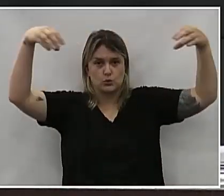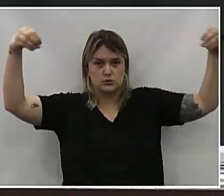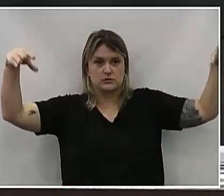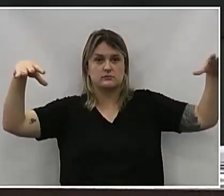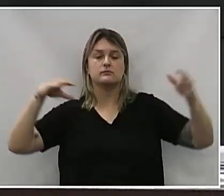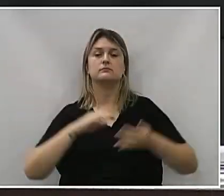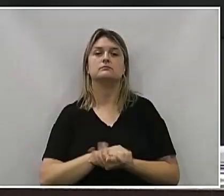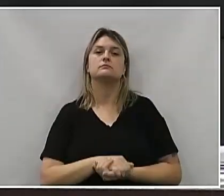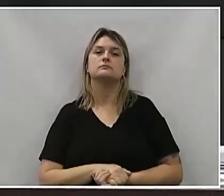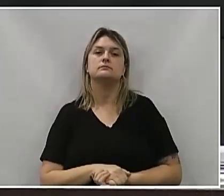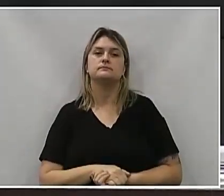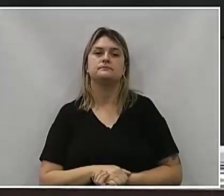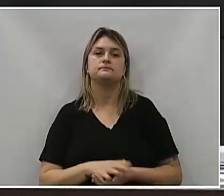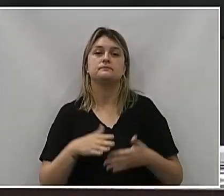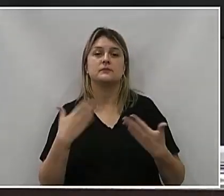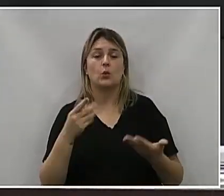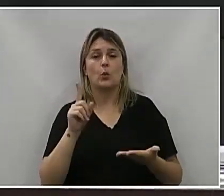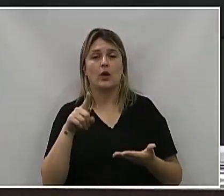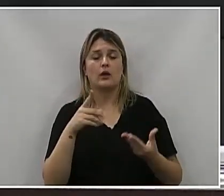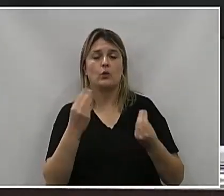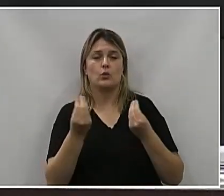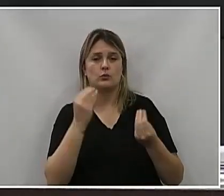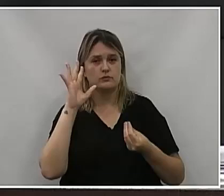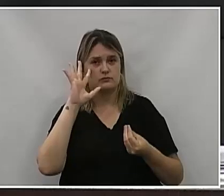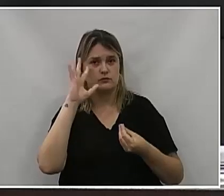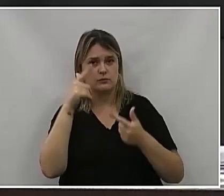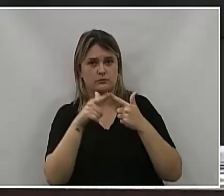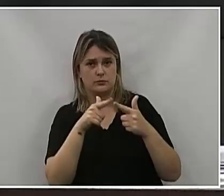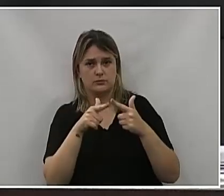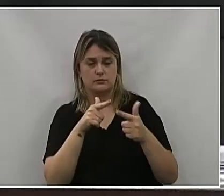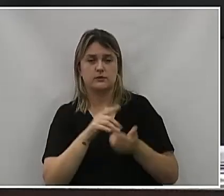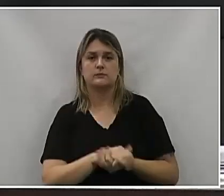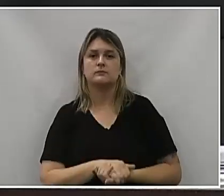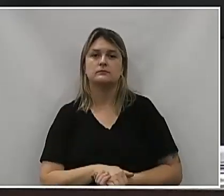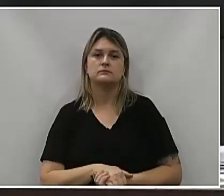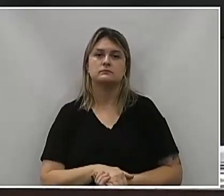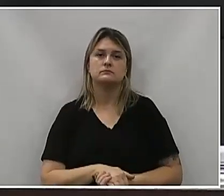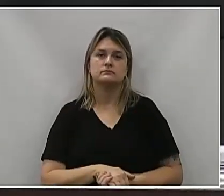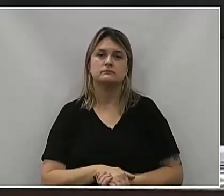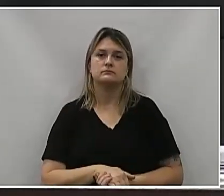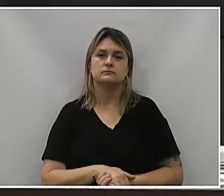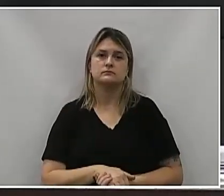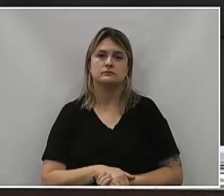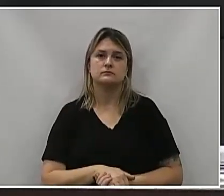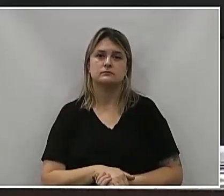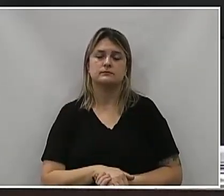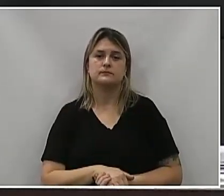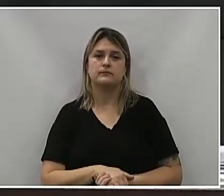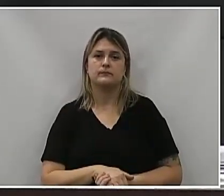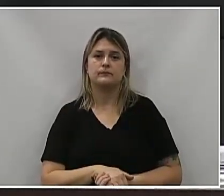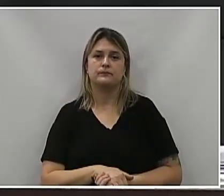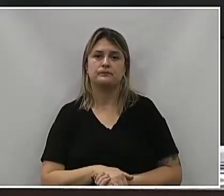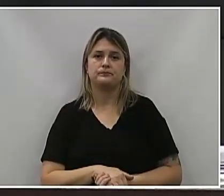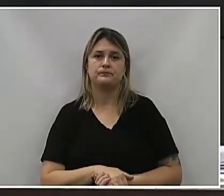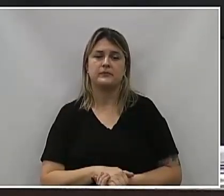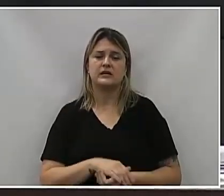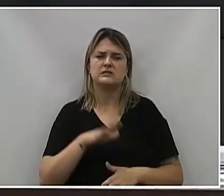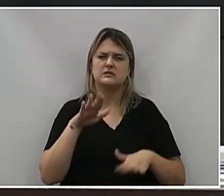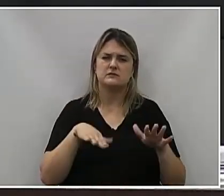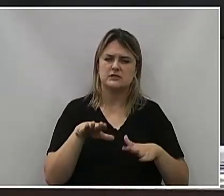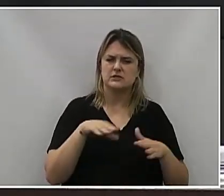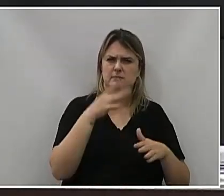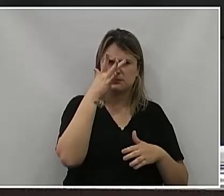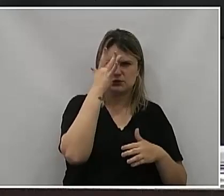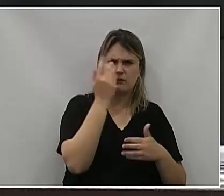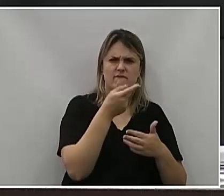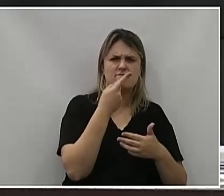nós queremos. Então, é uma solução e é isso que nós queremos. É como eu falei, às vezes fala uma coisa